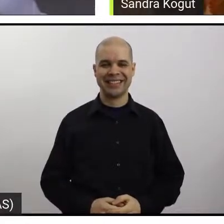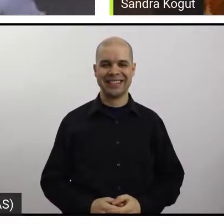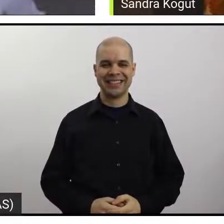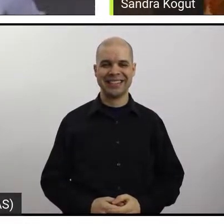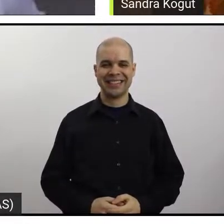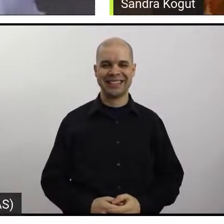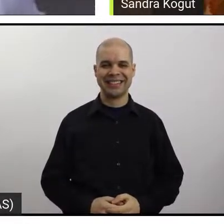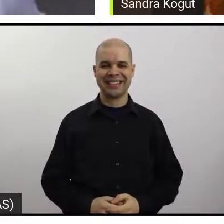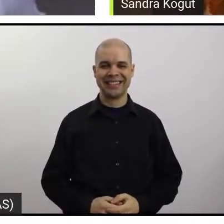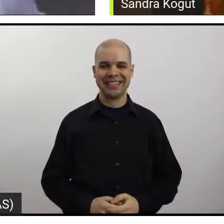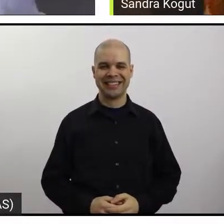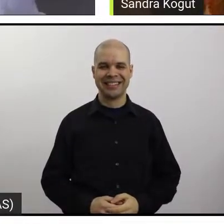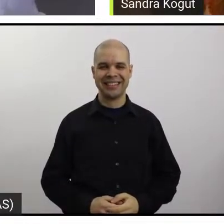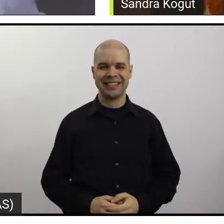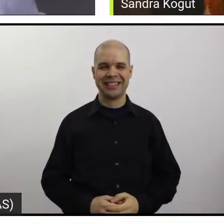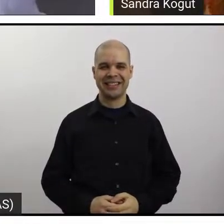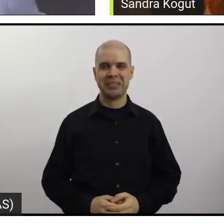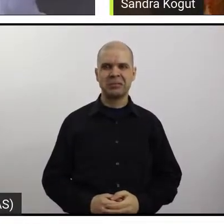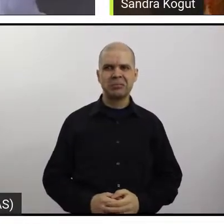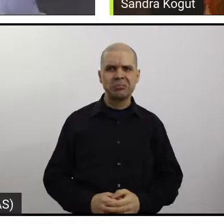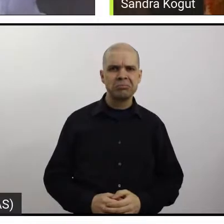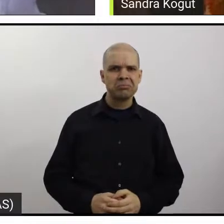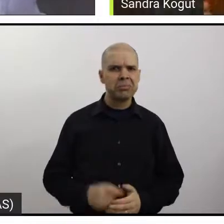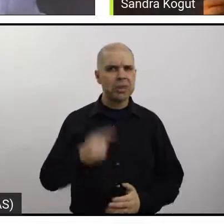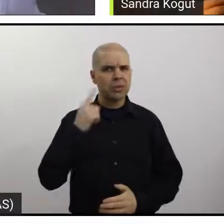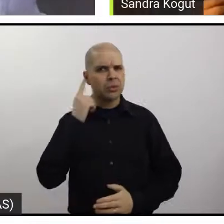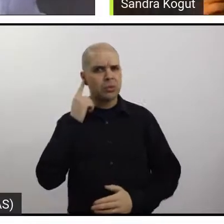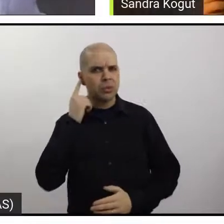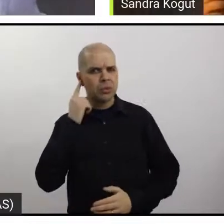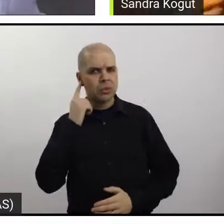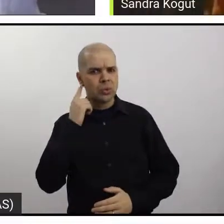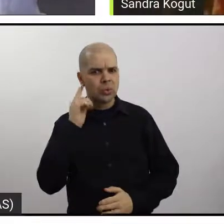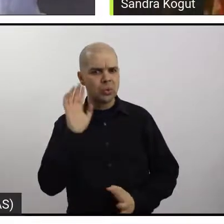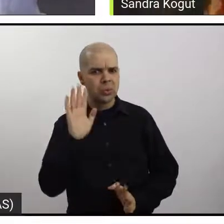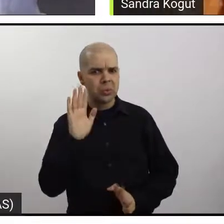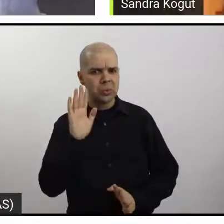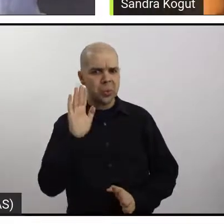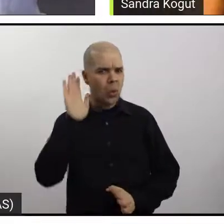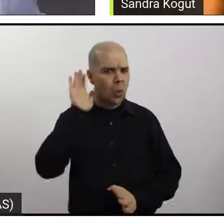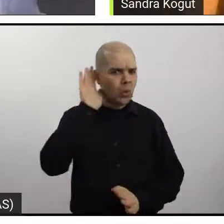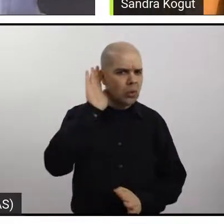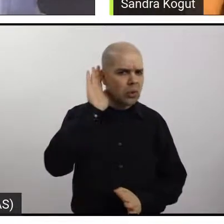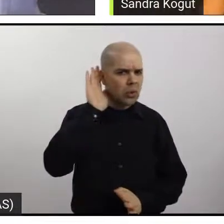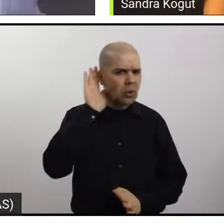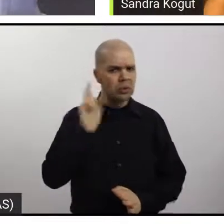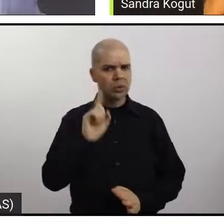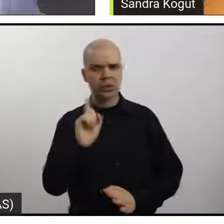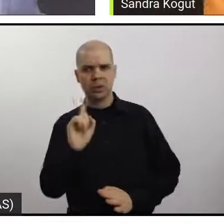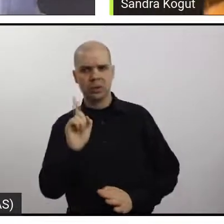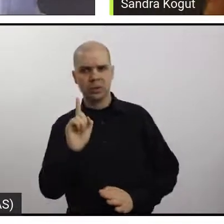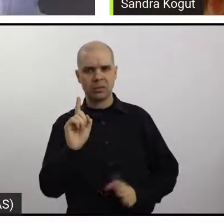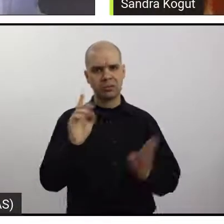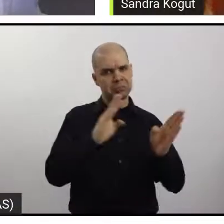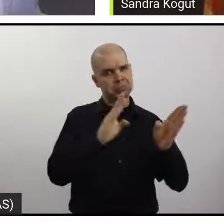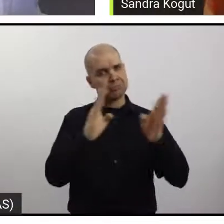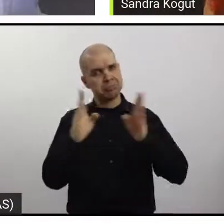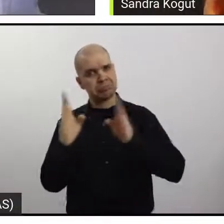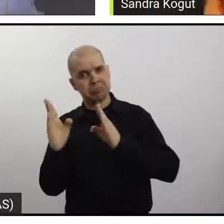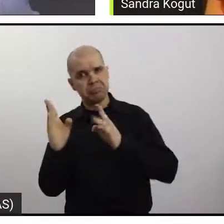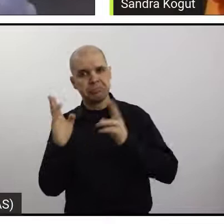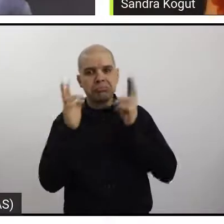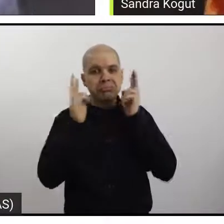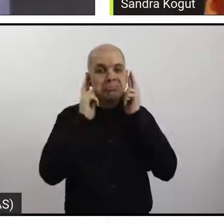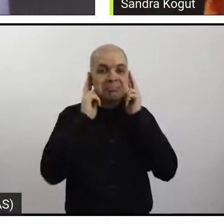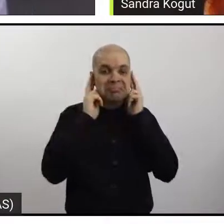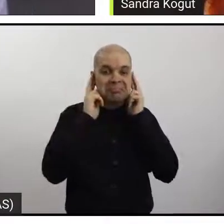O som, a gente estava sem som? Eu não ouvi som, não sei como é que... Não, a gente estava sem som. Será